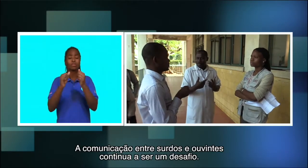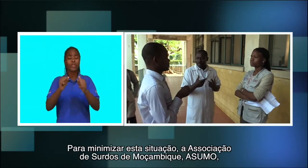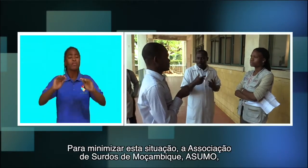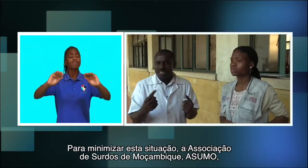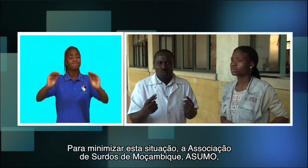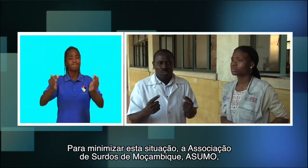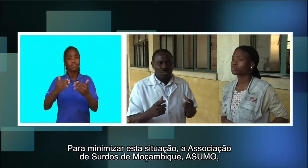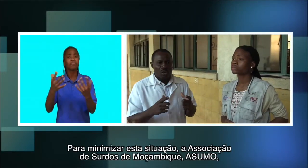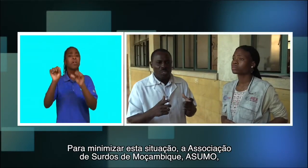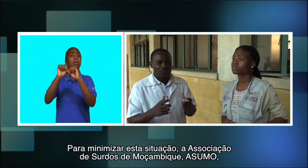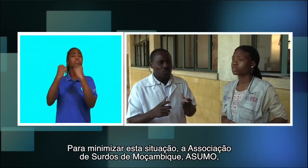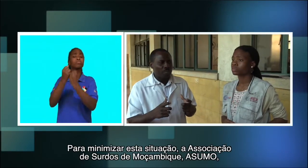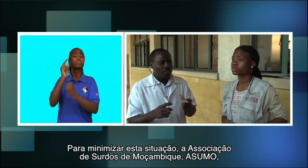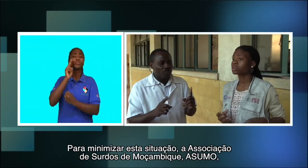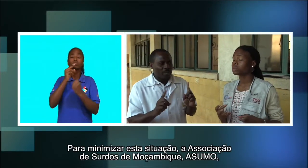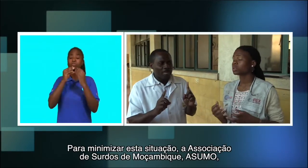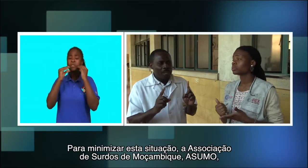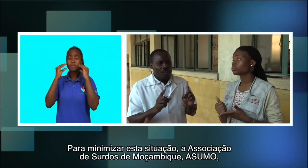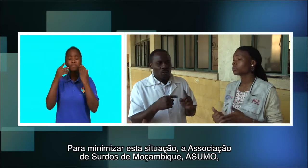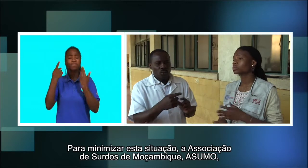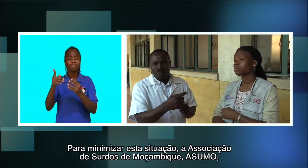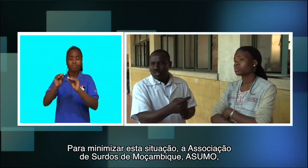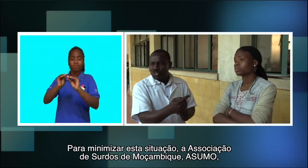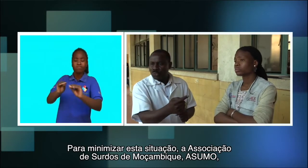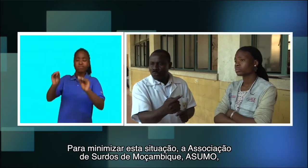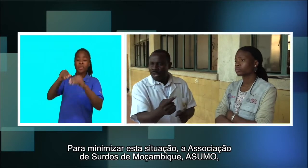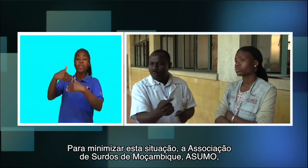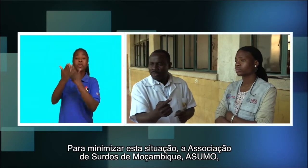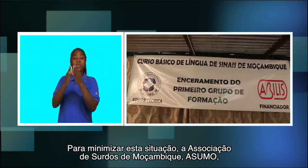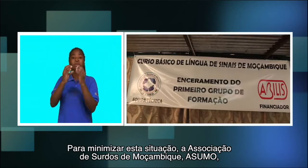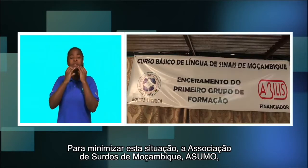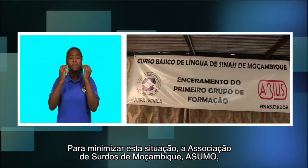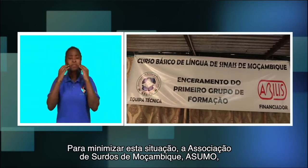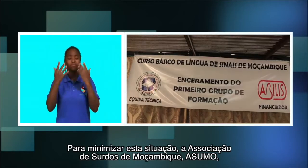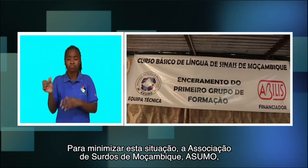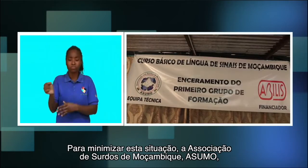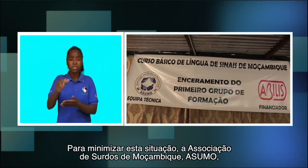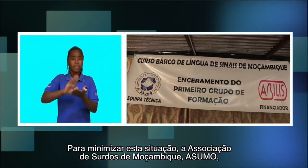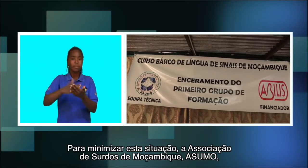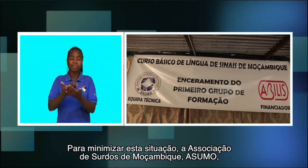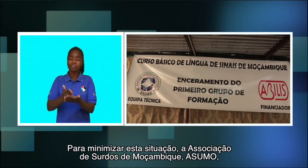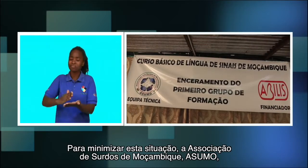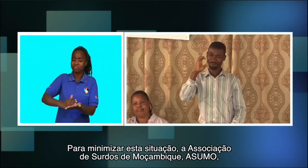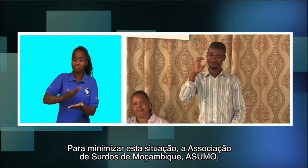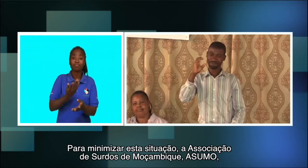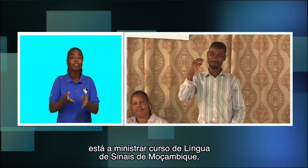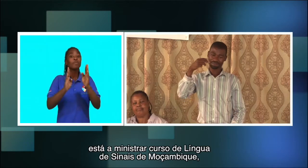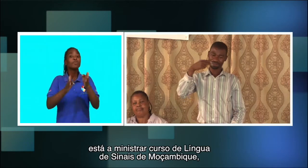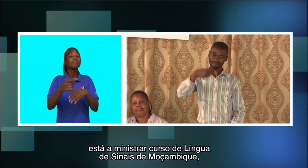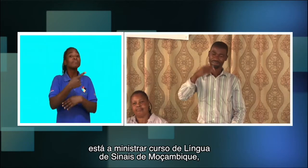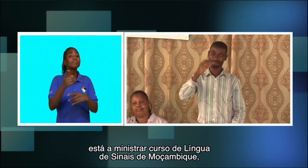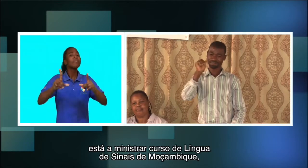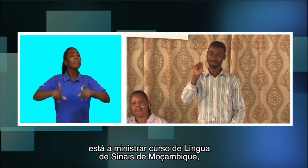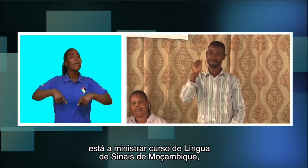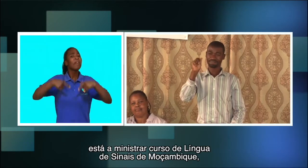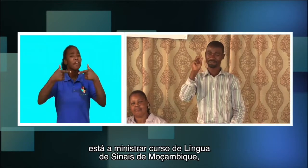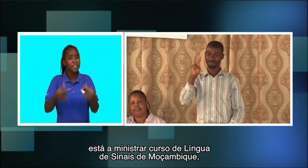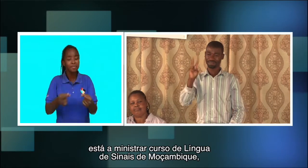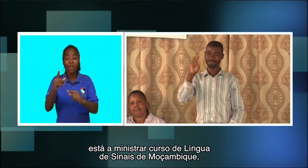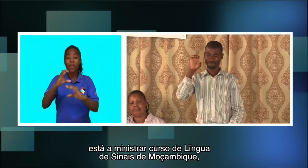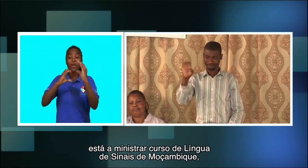desafio. Para minimizar esta situação, a Associação de Surdos de Moçambique, ASUMO, está a